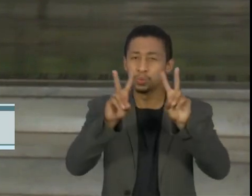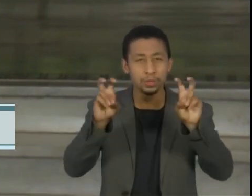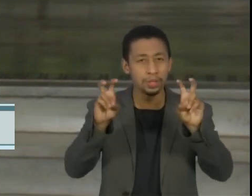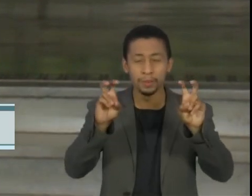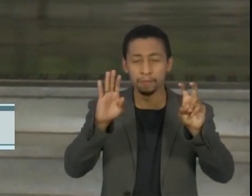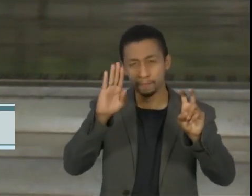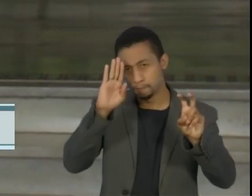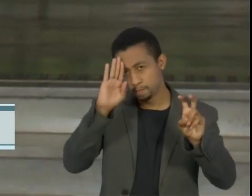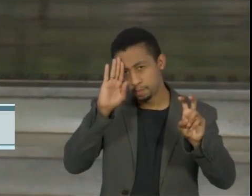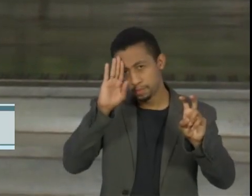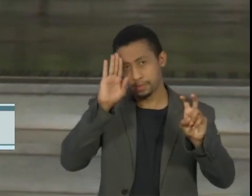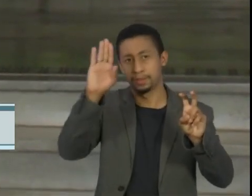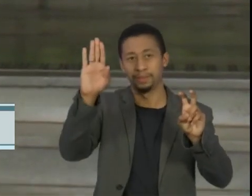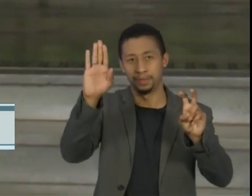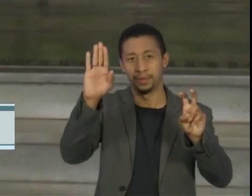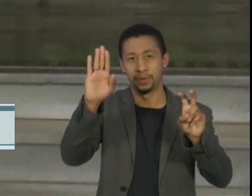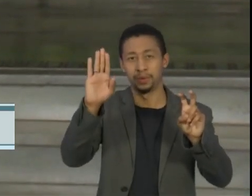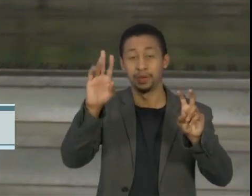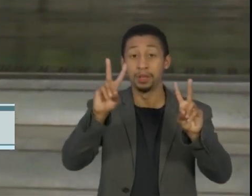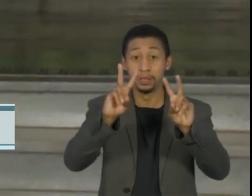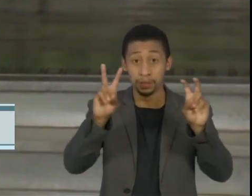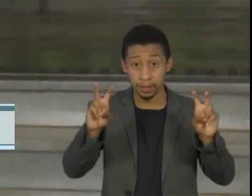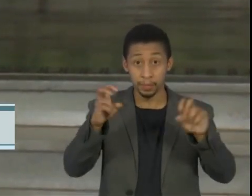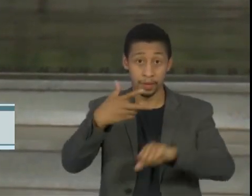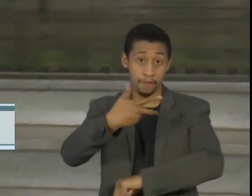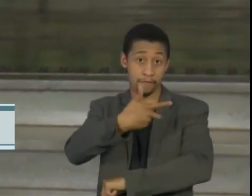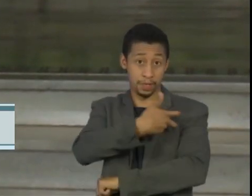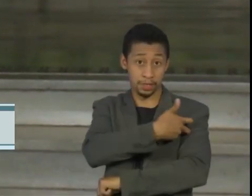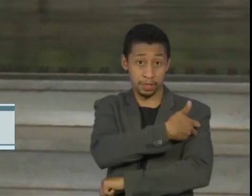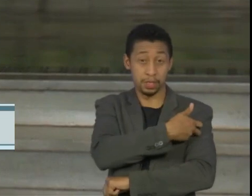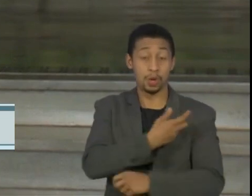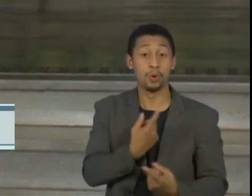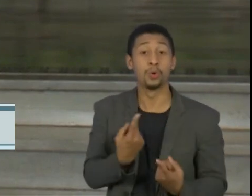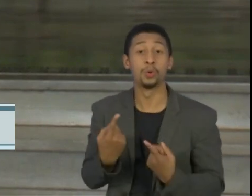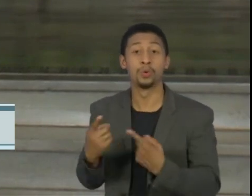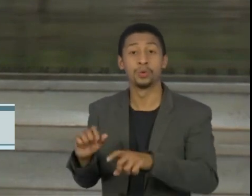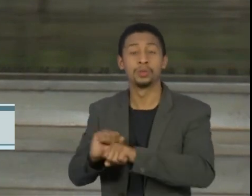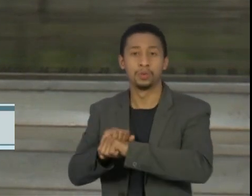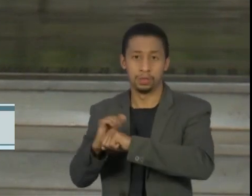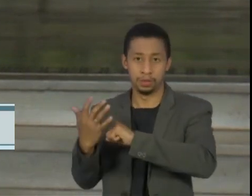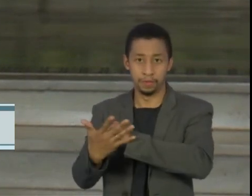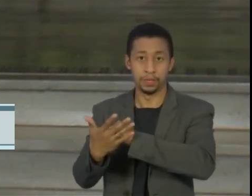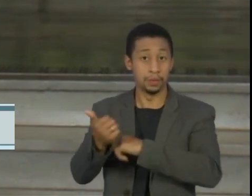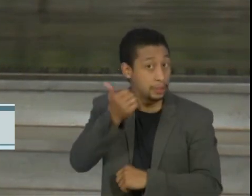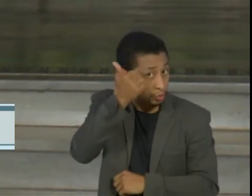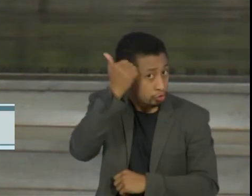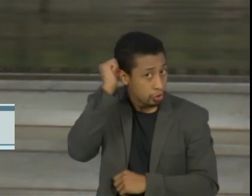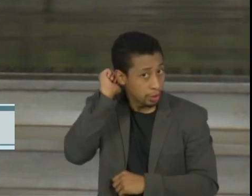principal, que é o tema da vacina contra o coronavírus. E eu passo a palavra ao Dimas Covas, presidente do Instituto Butantan.